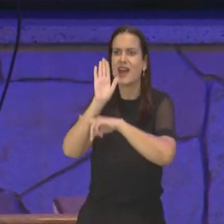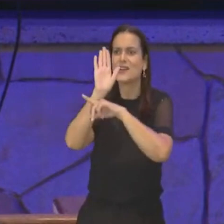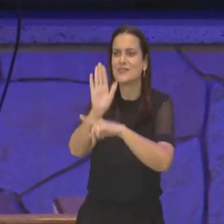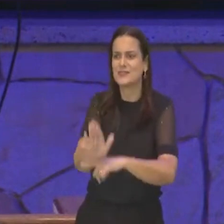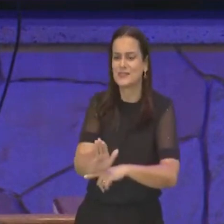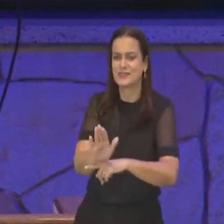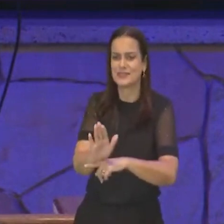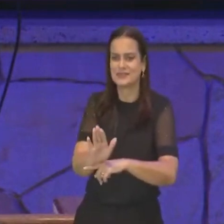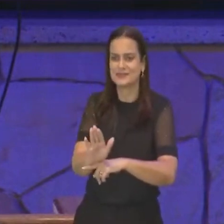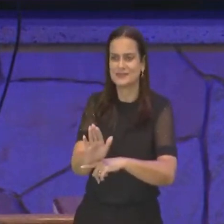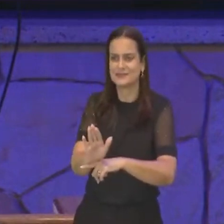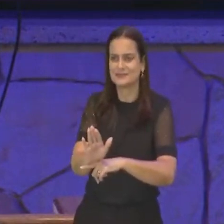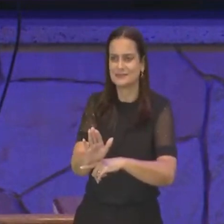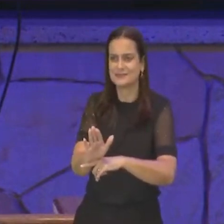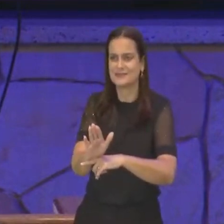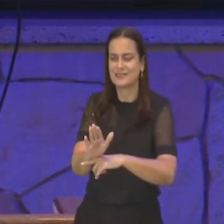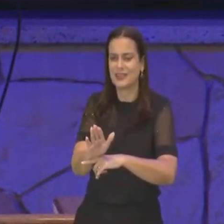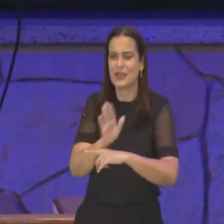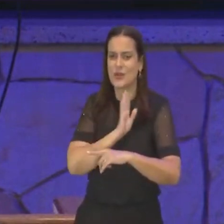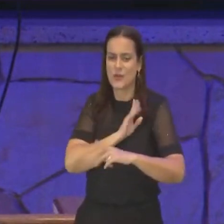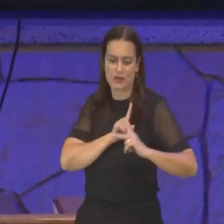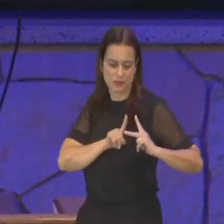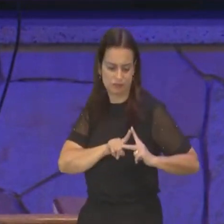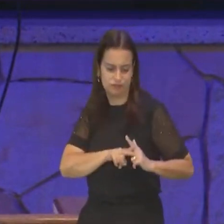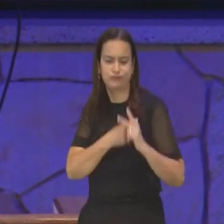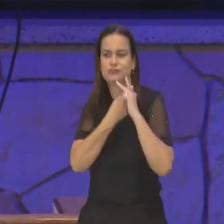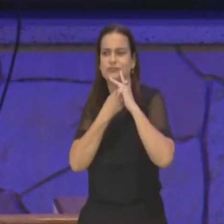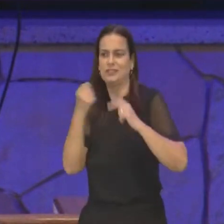lugar para atuar.